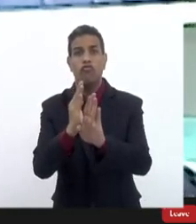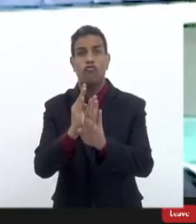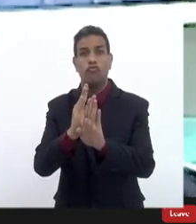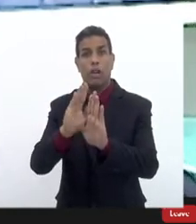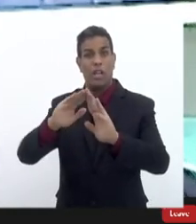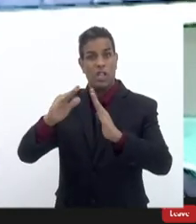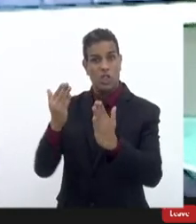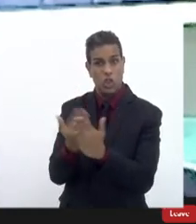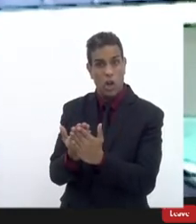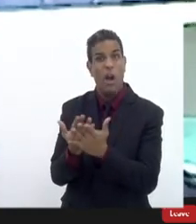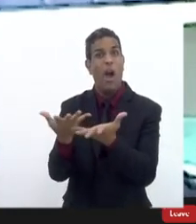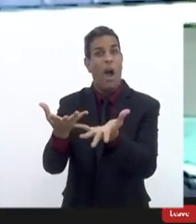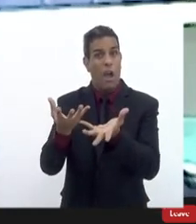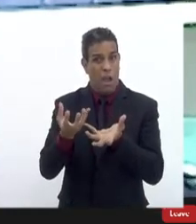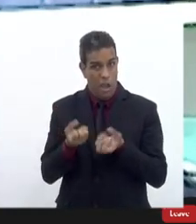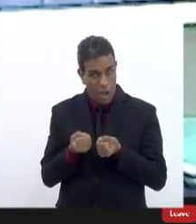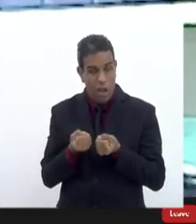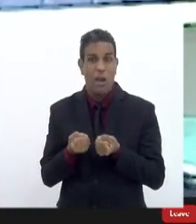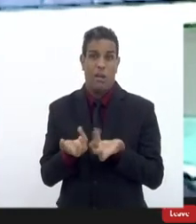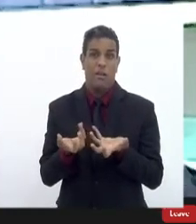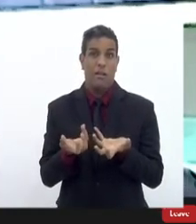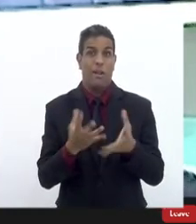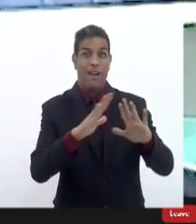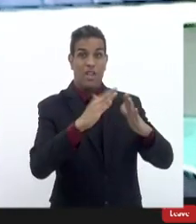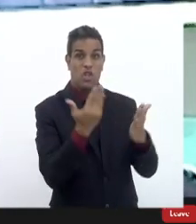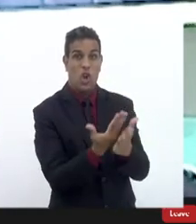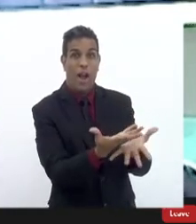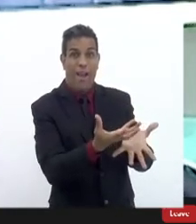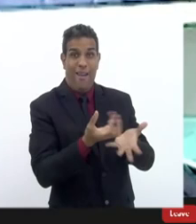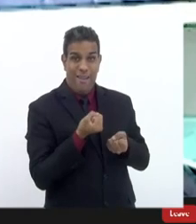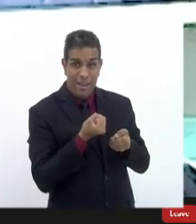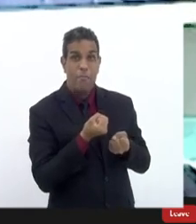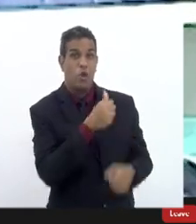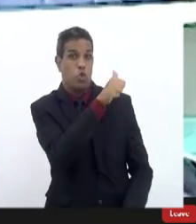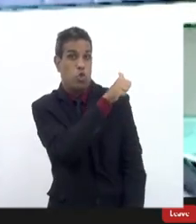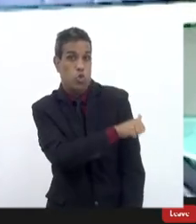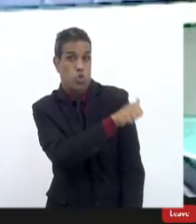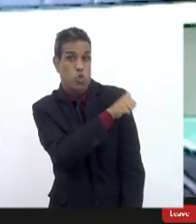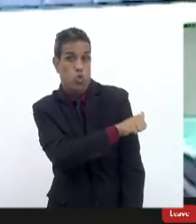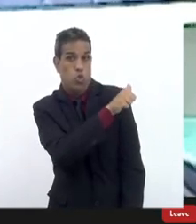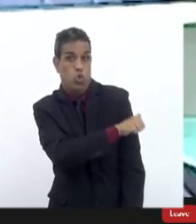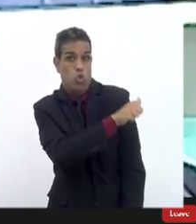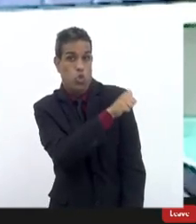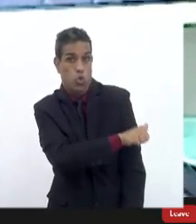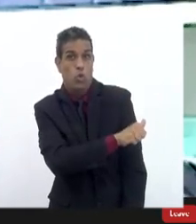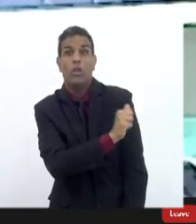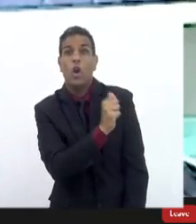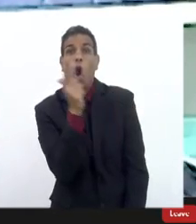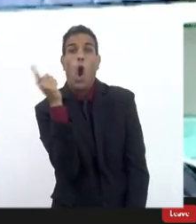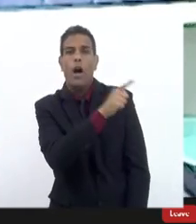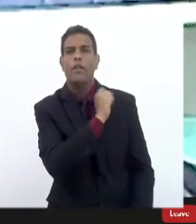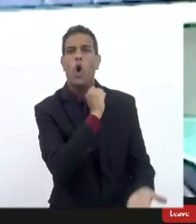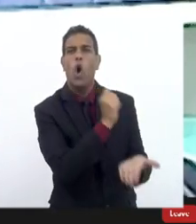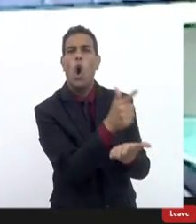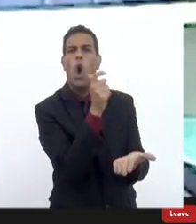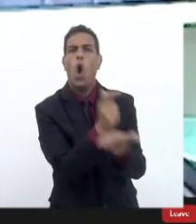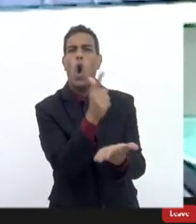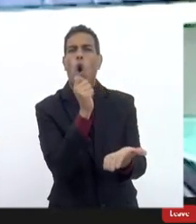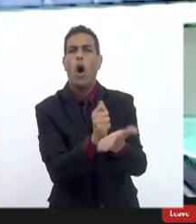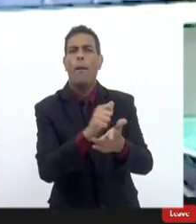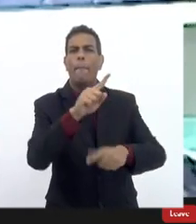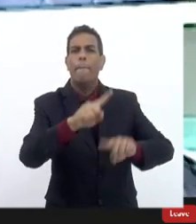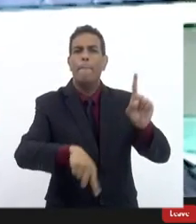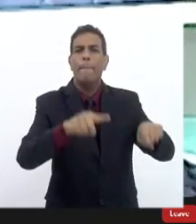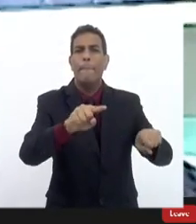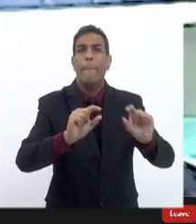escolas receberam recursos, as escolas estaduais receberam recursos para comprar esses insumos, mas a